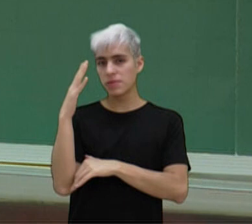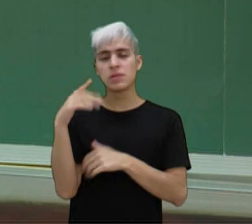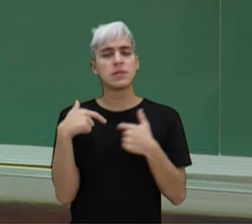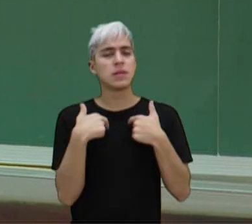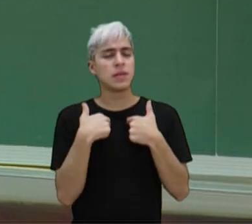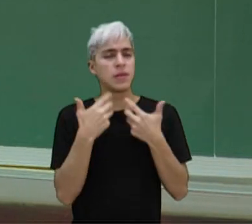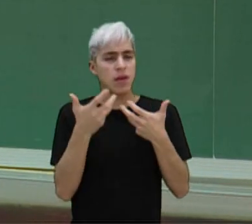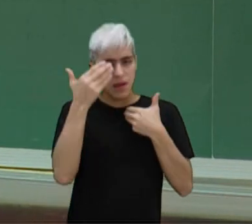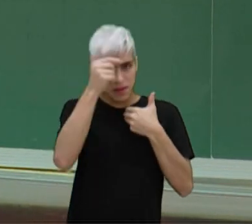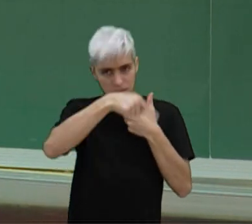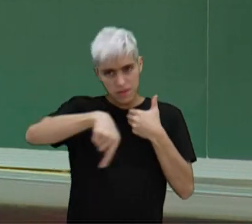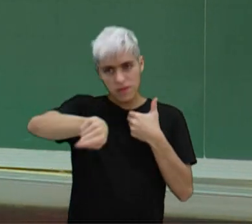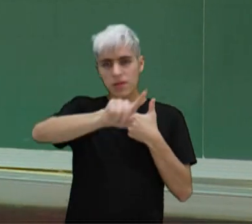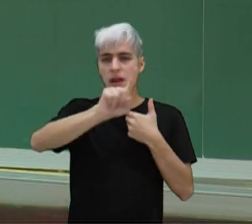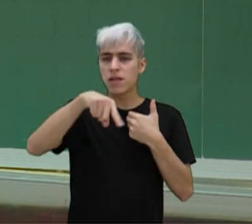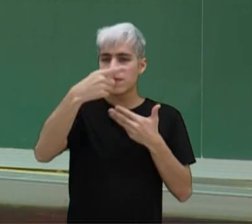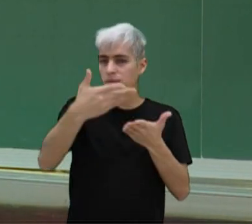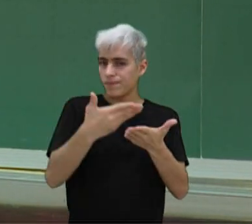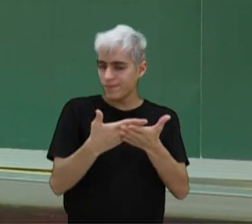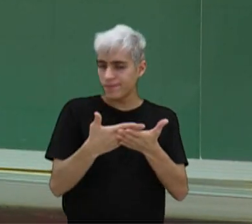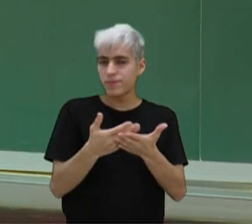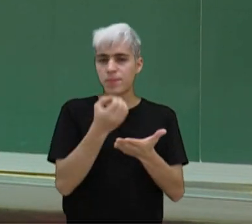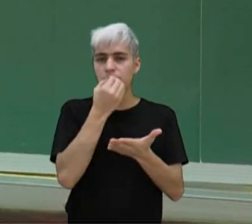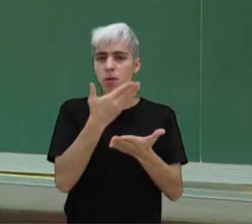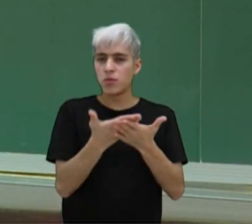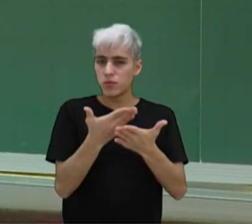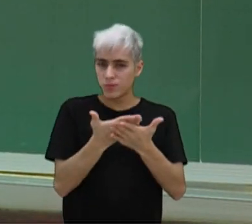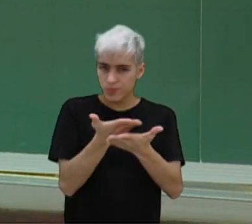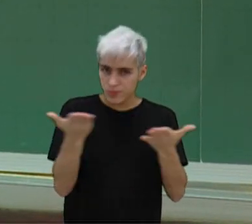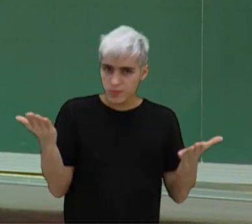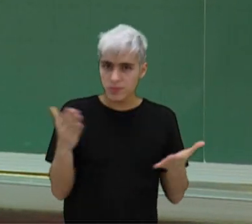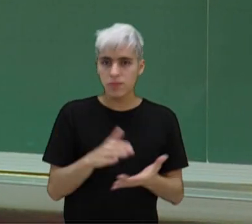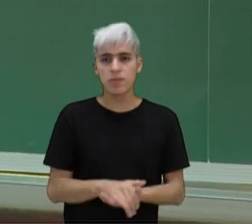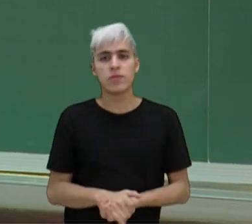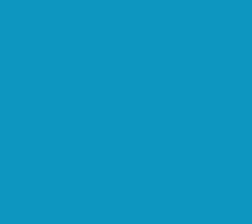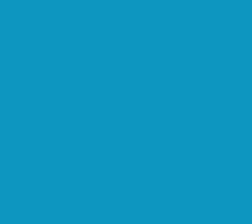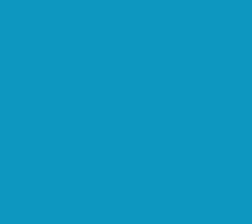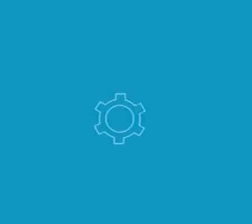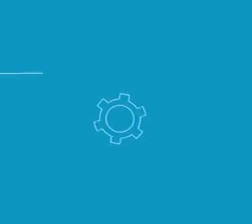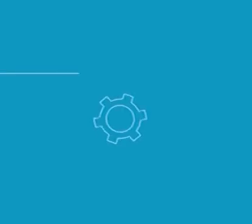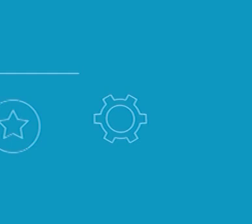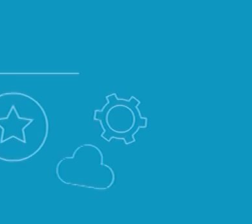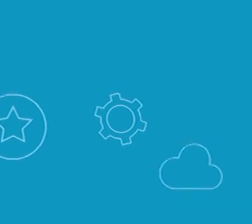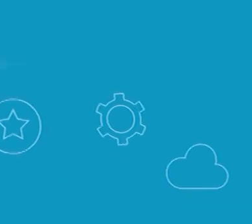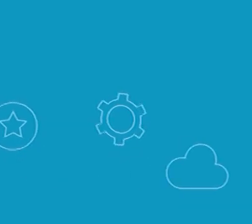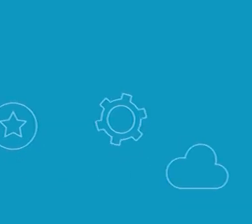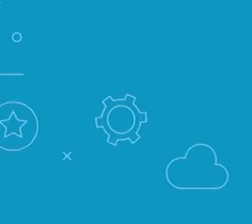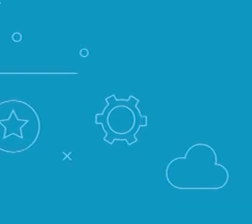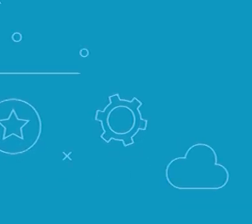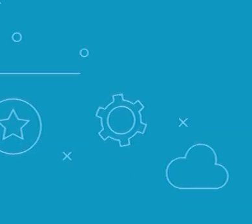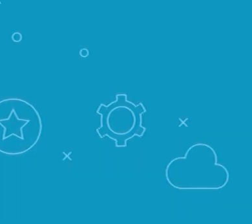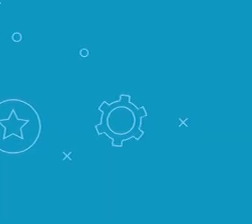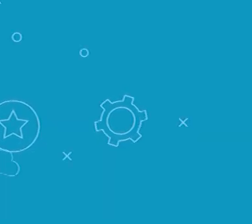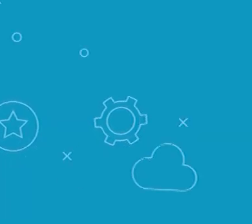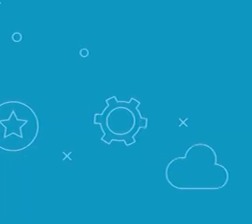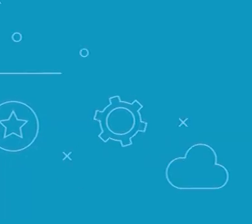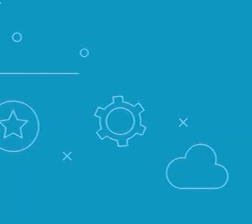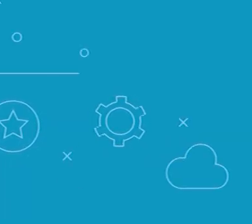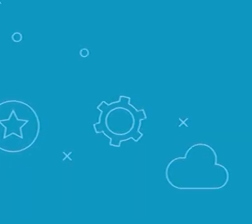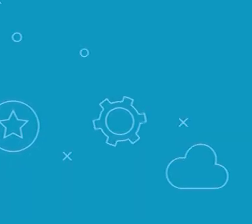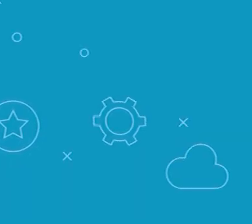eu agradeço, até a próxima aula e bons estudos!